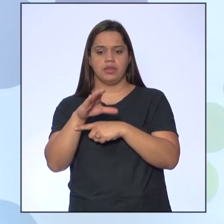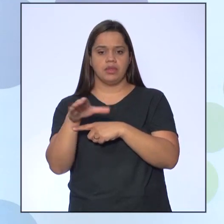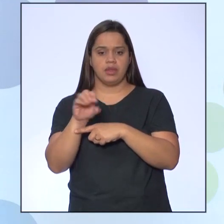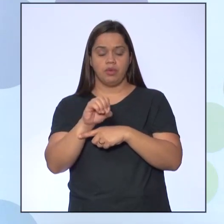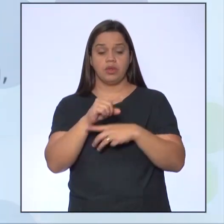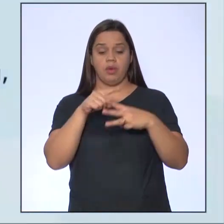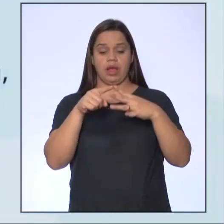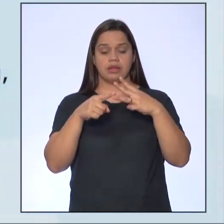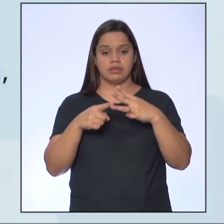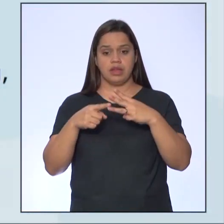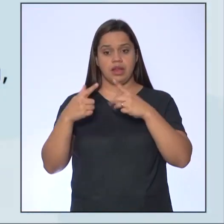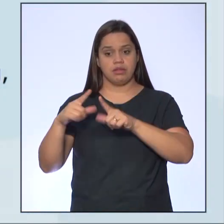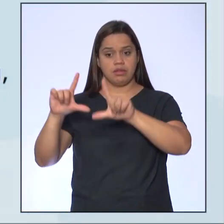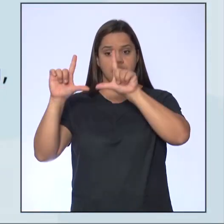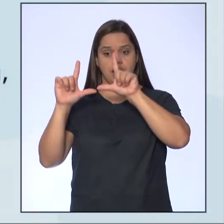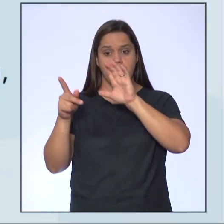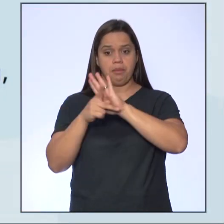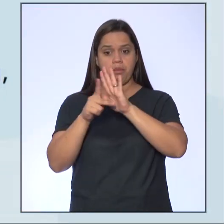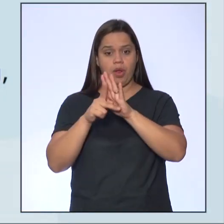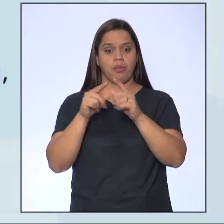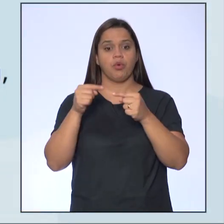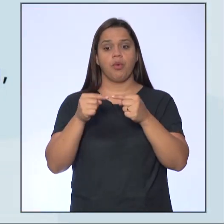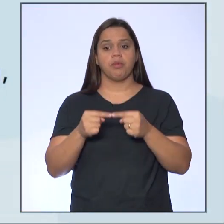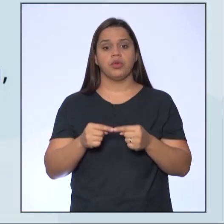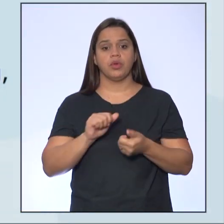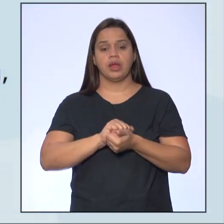imagens relacionam-se ao esporte, ok?